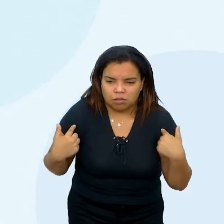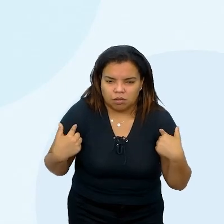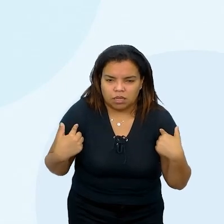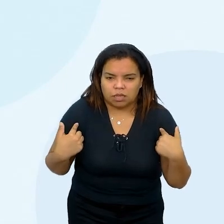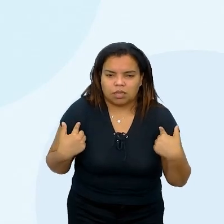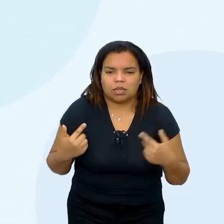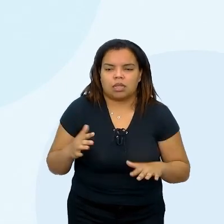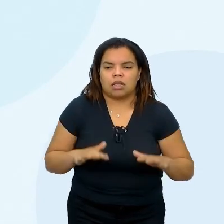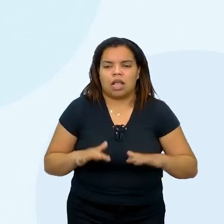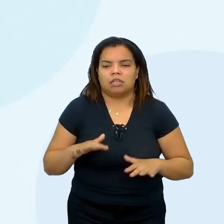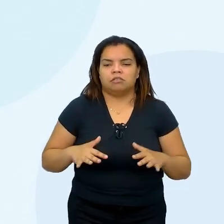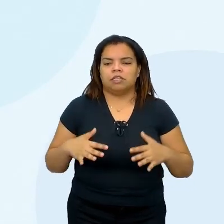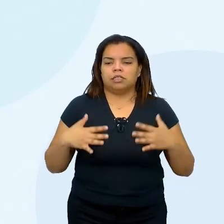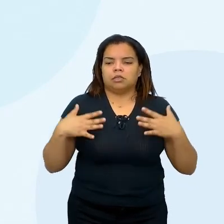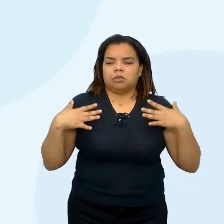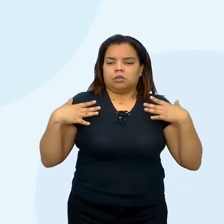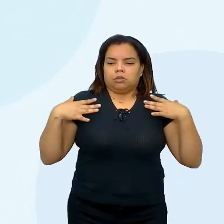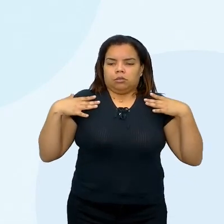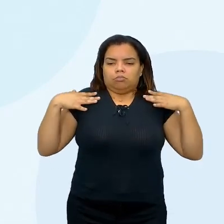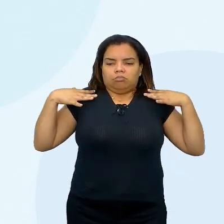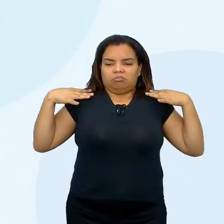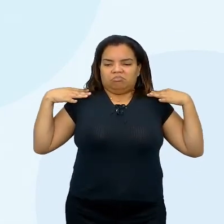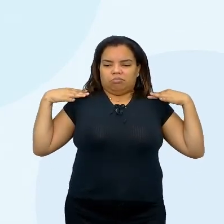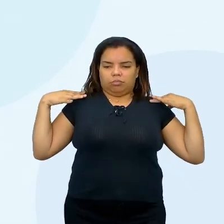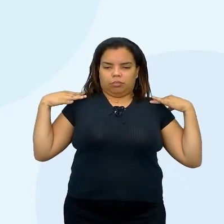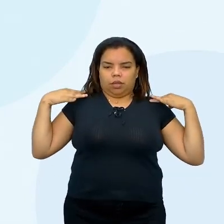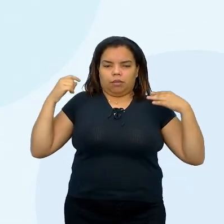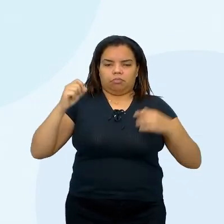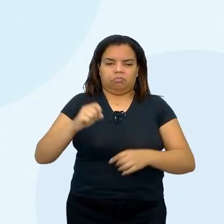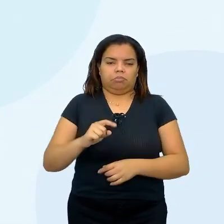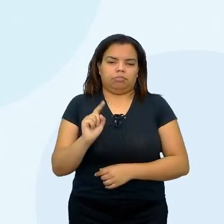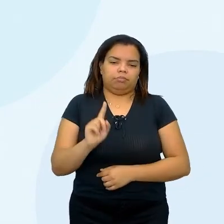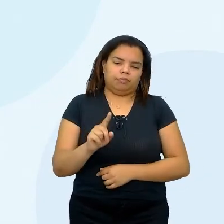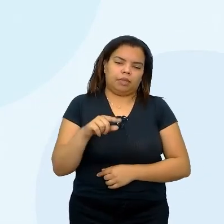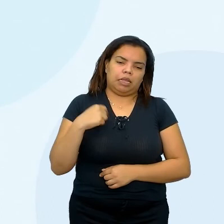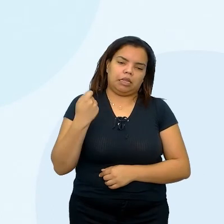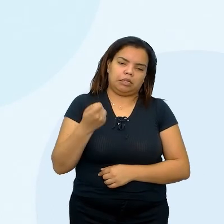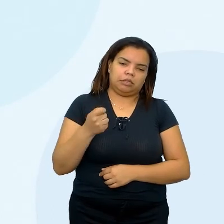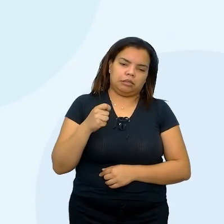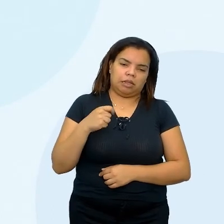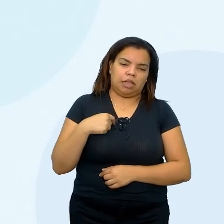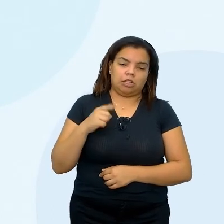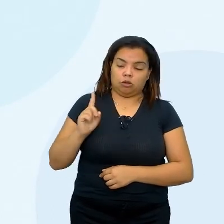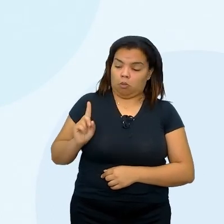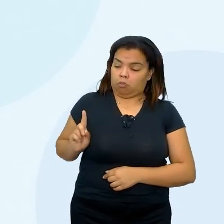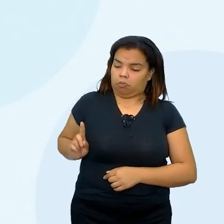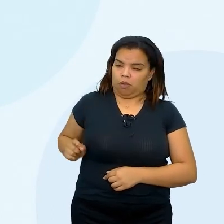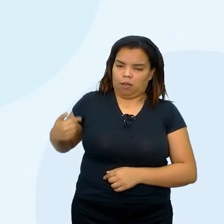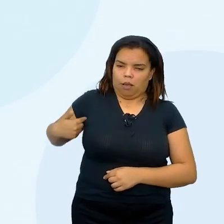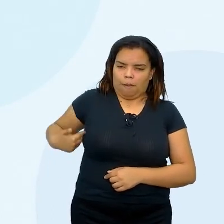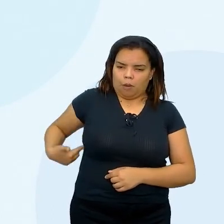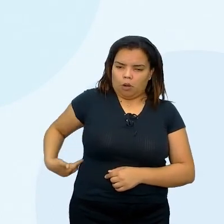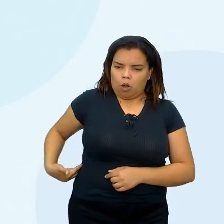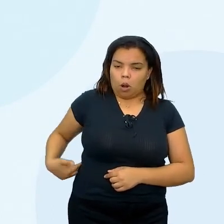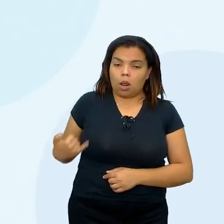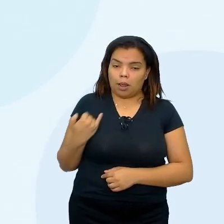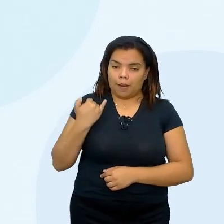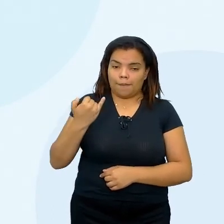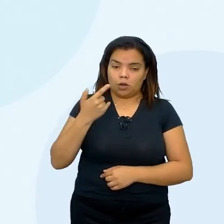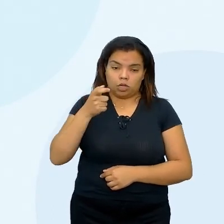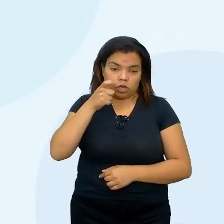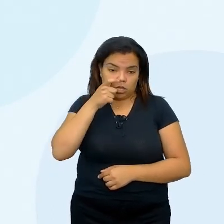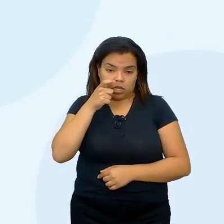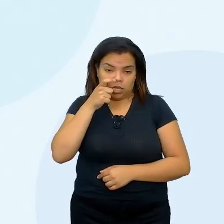para conseguir estabilidade. Então, esses sinais posturais são importantes para que a gente fique atento